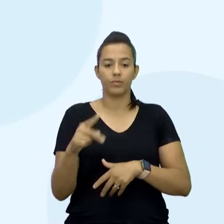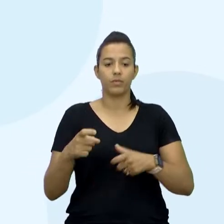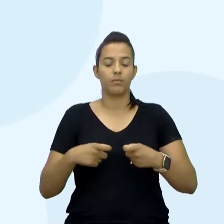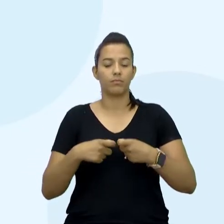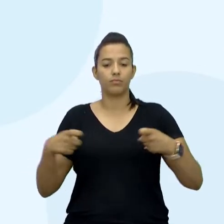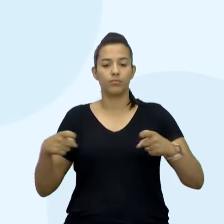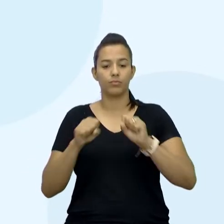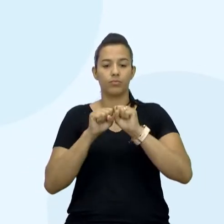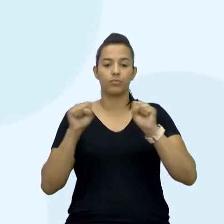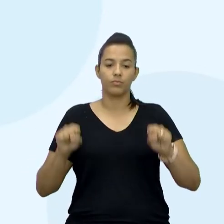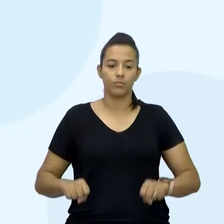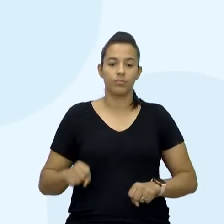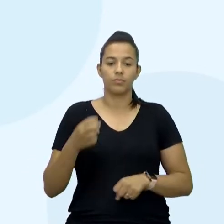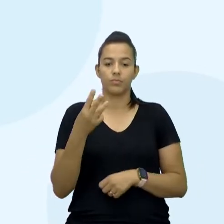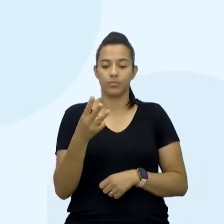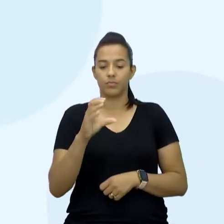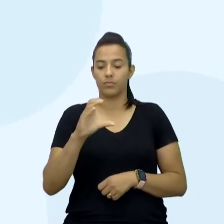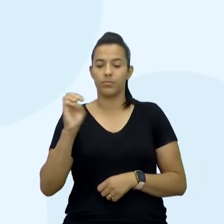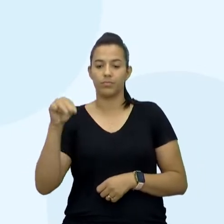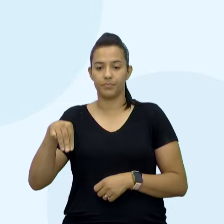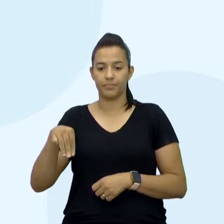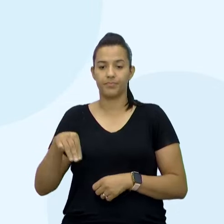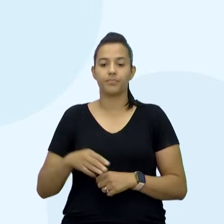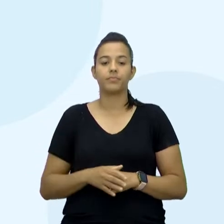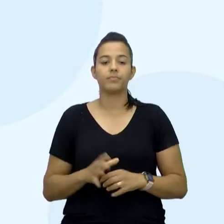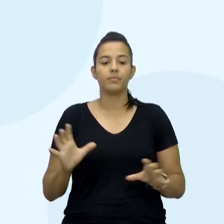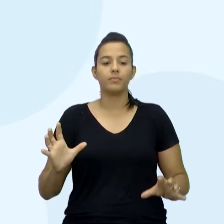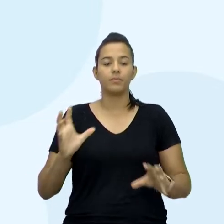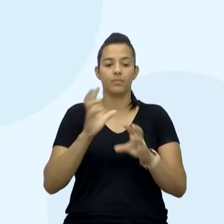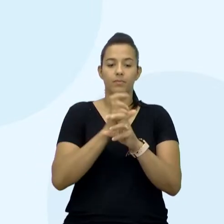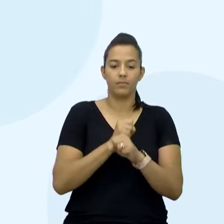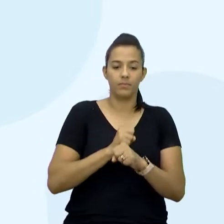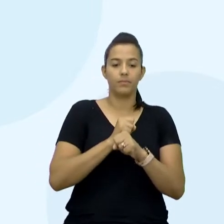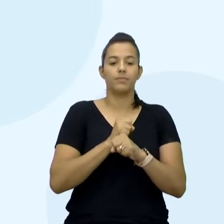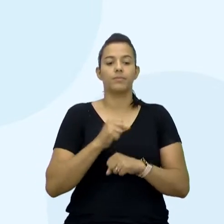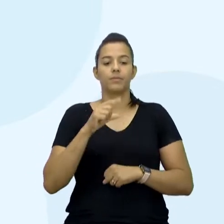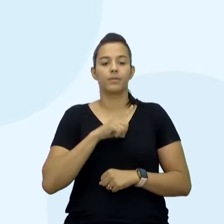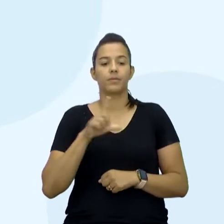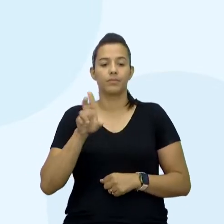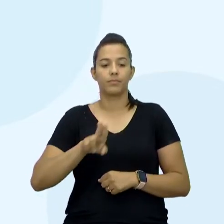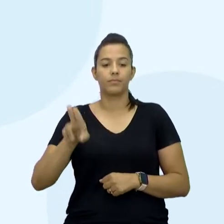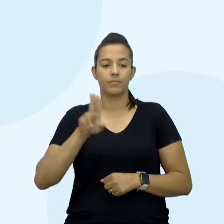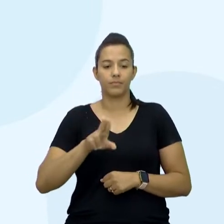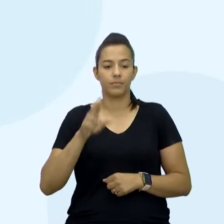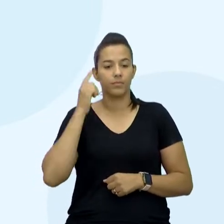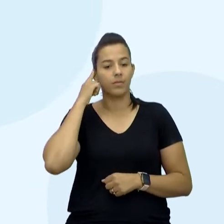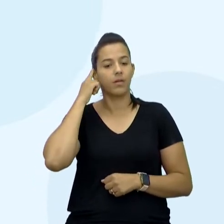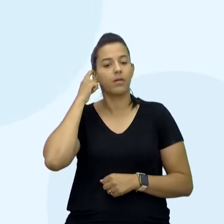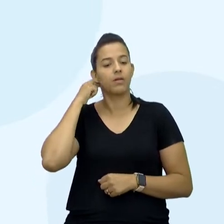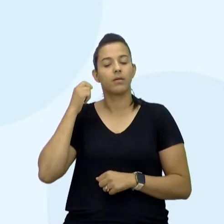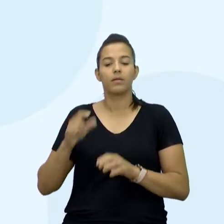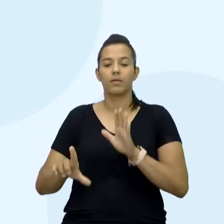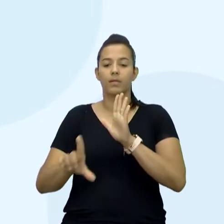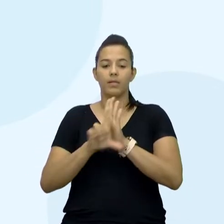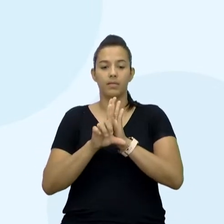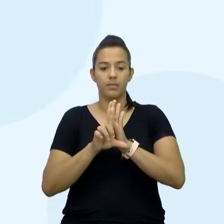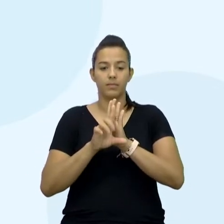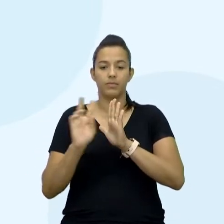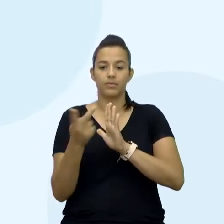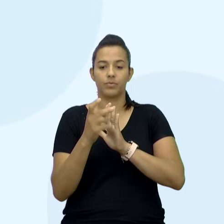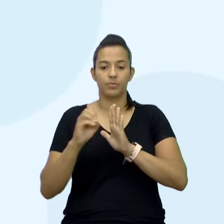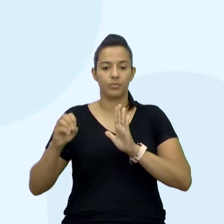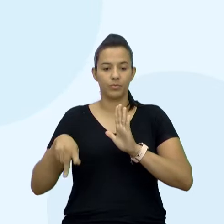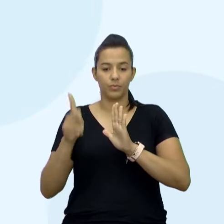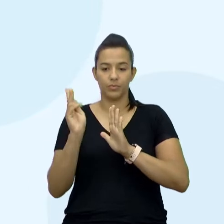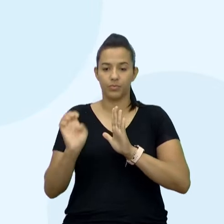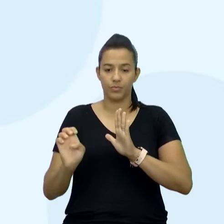né? De 3 centímetros. E para calcular a força elástica, eu vou usar a famosa lei de Hooke. Então vai ficar o quê? Força